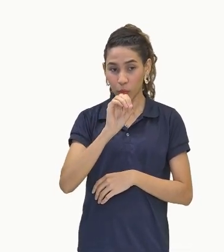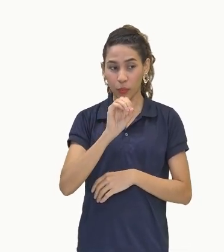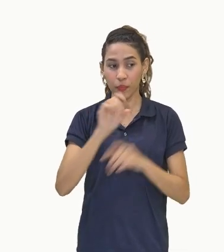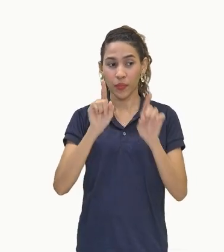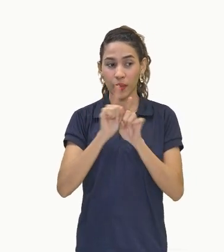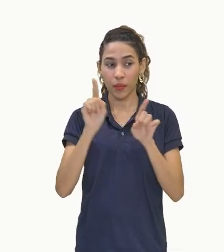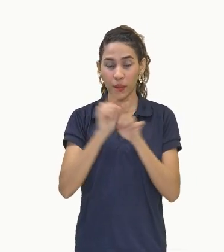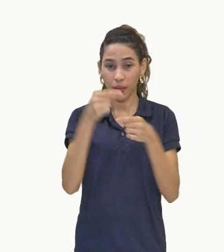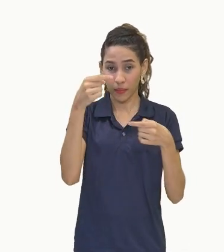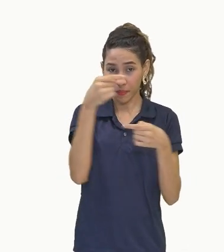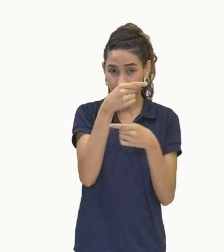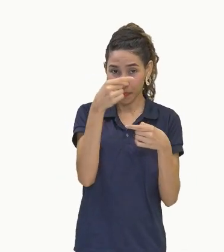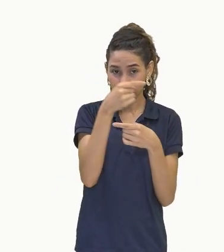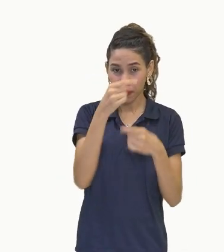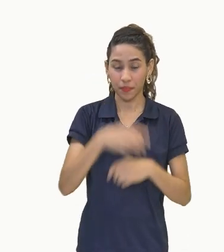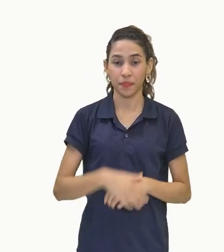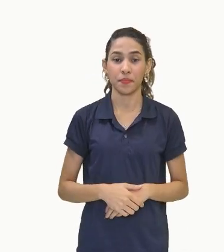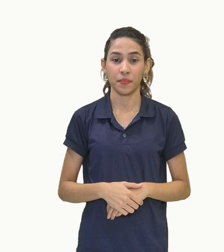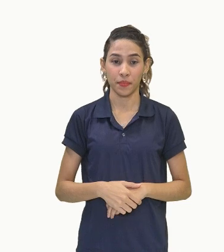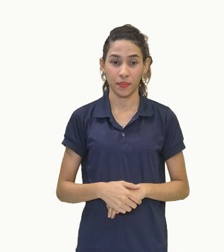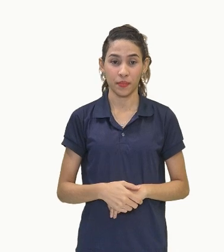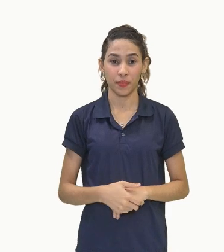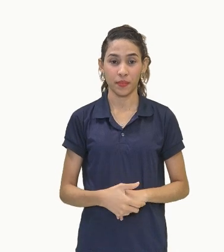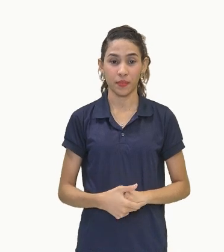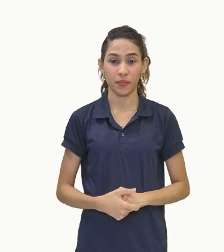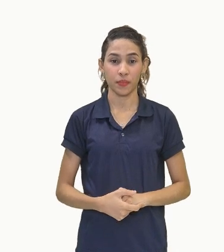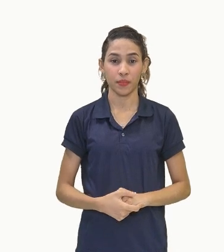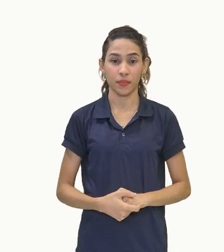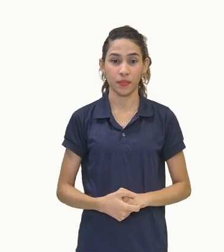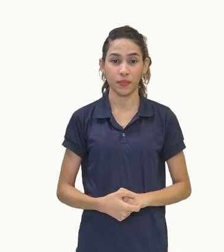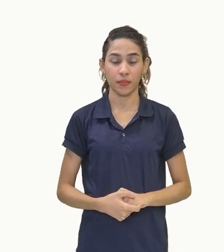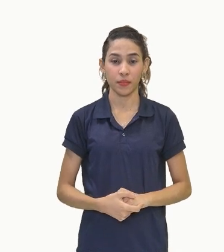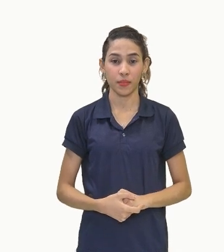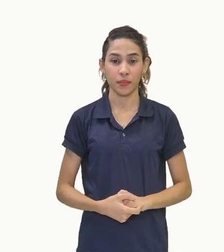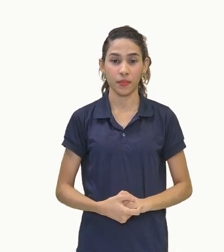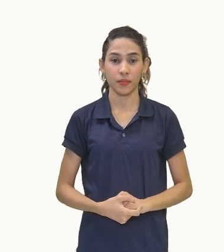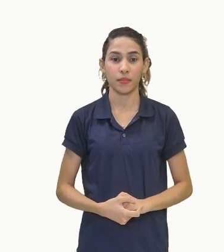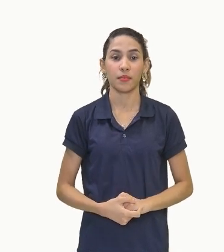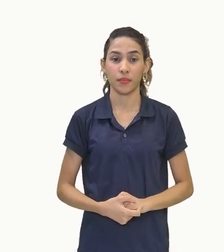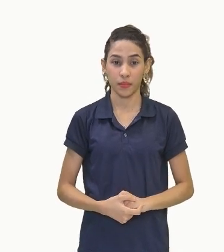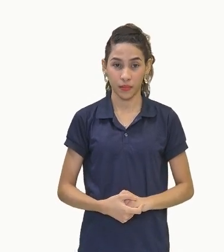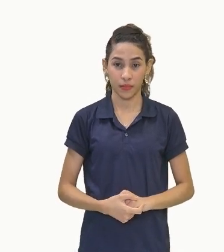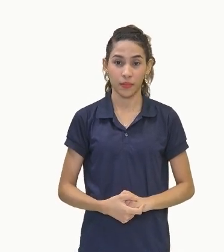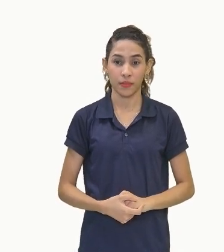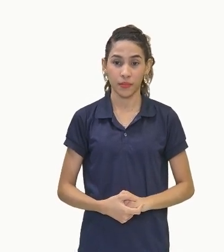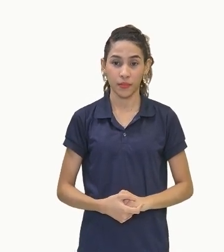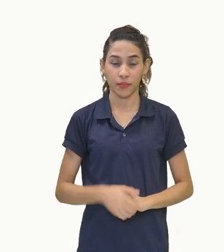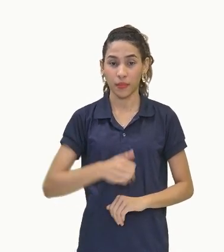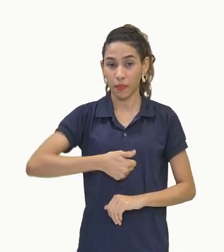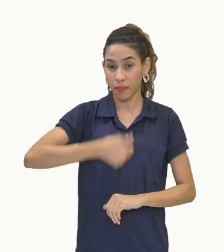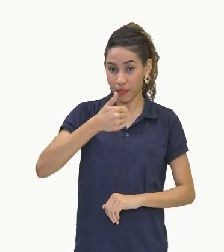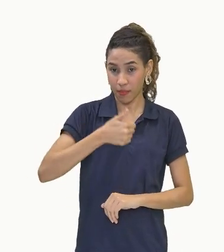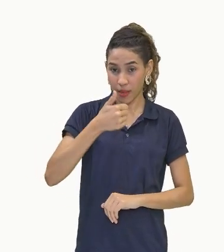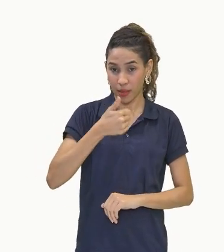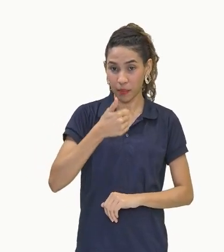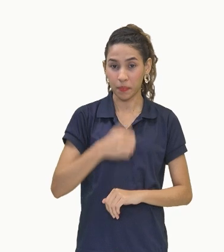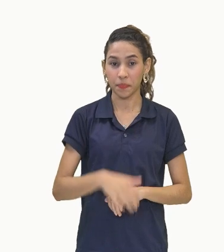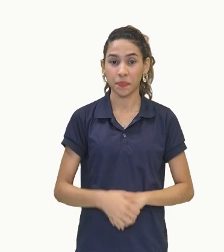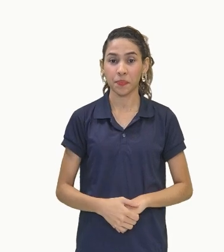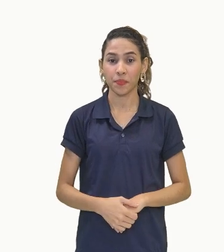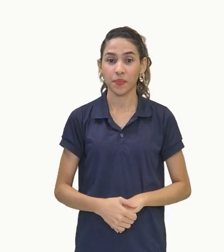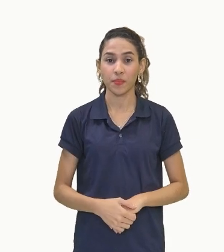A primeira, nós temos aí. A primeira significa que eu tenho aí.